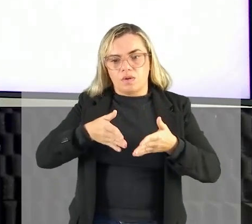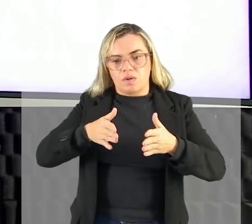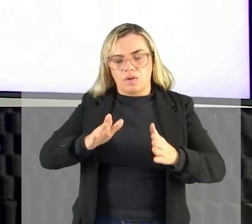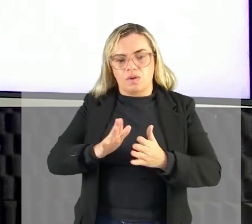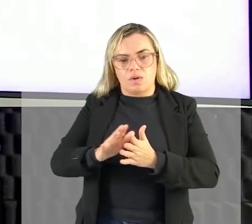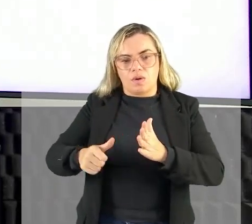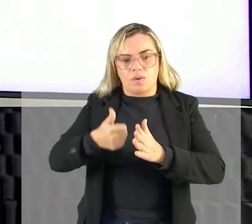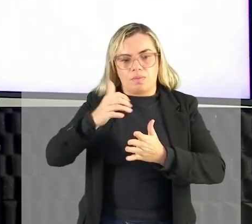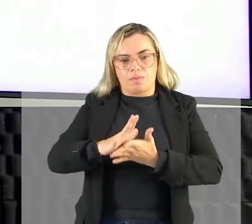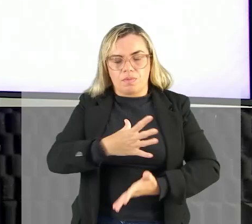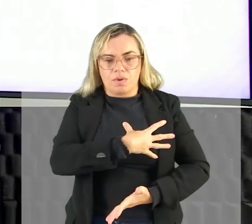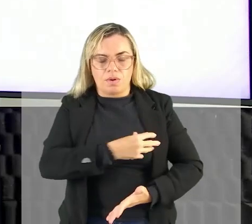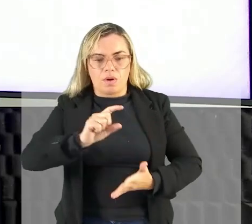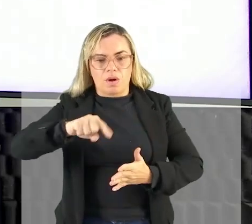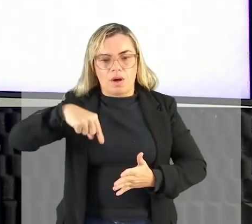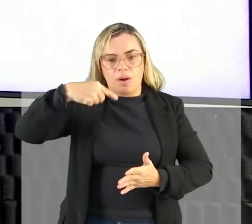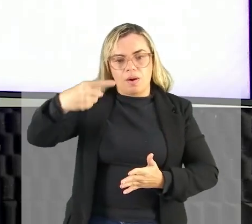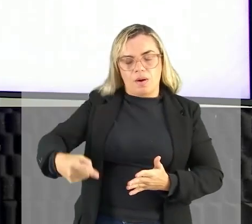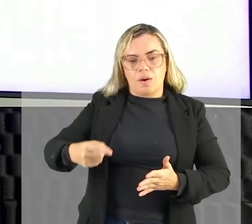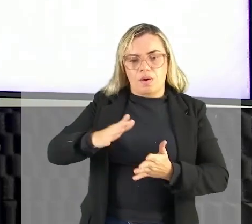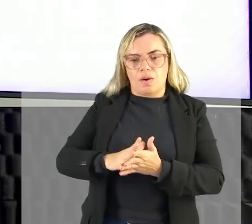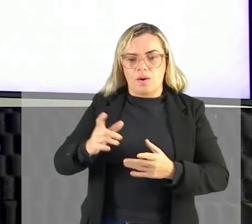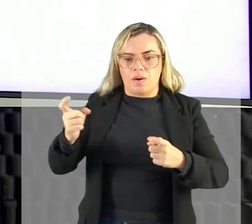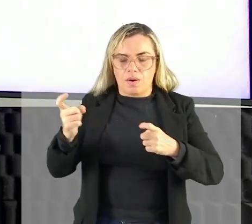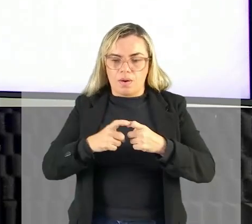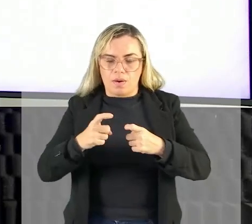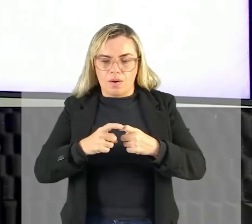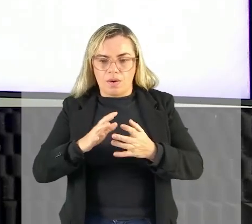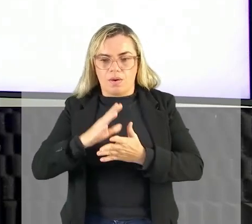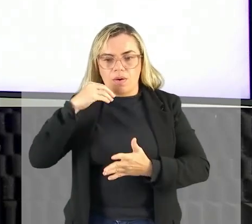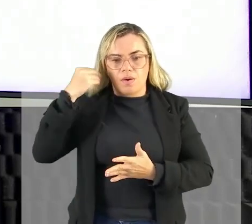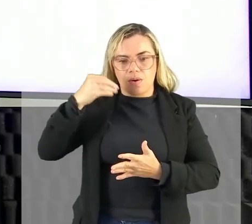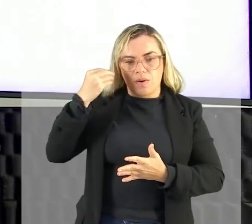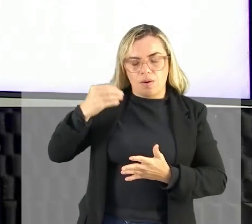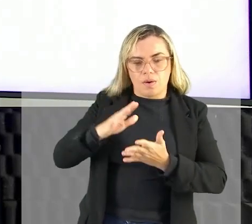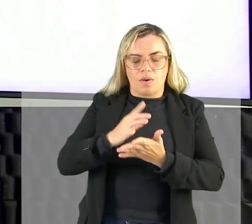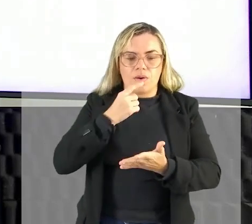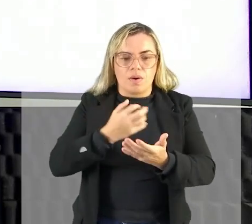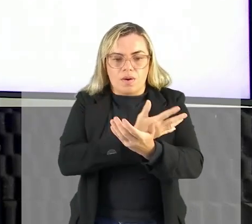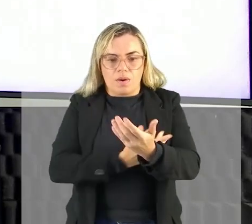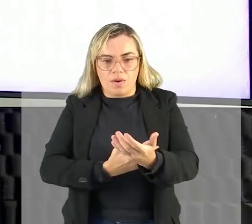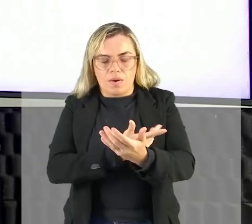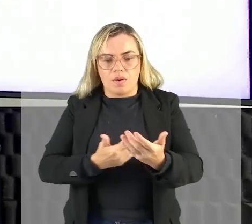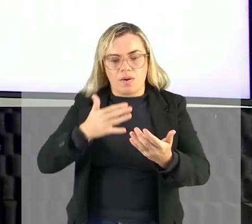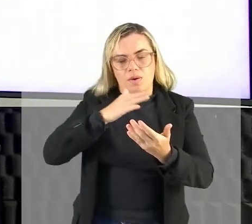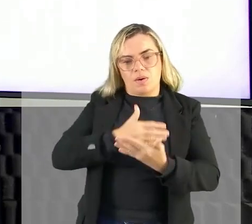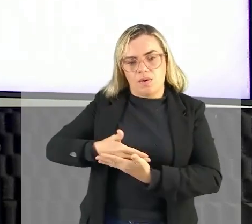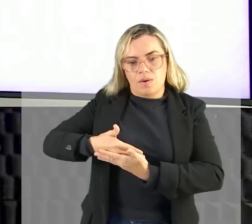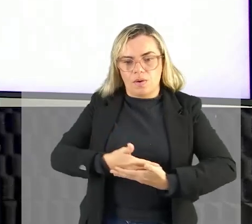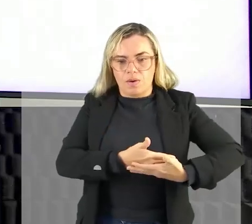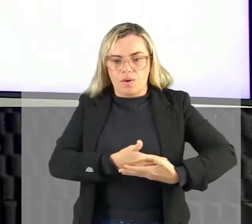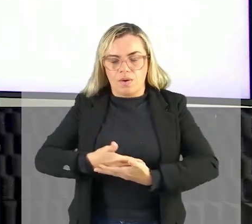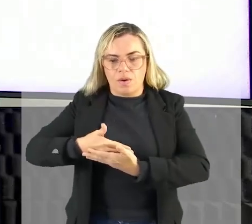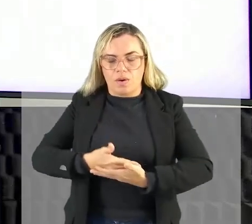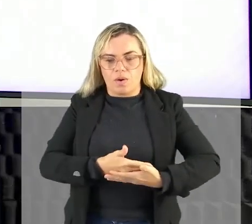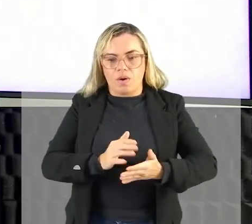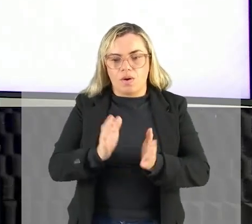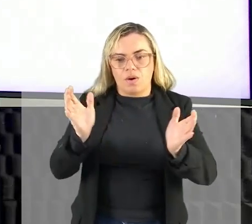e, após o parto, os médicos testaram o sangue da criança para a determinação de seu grupo